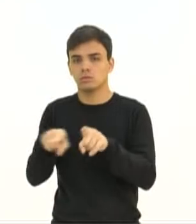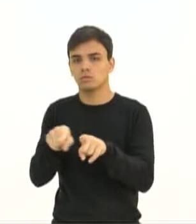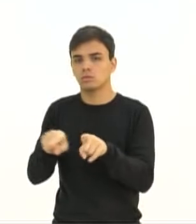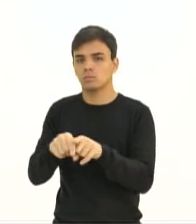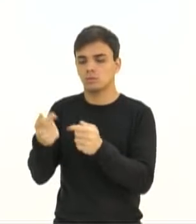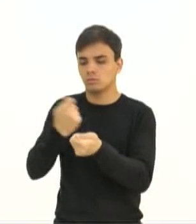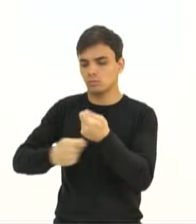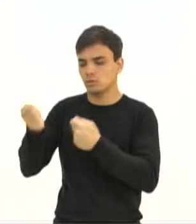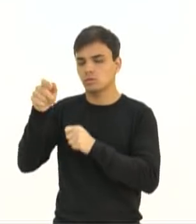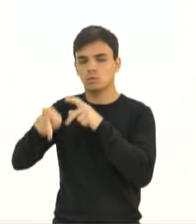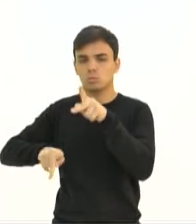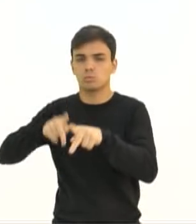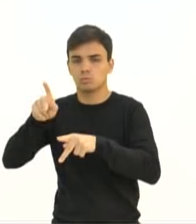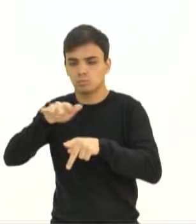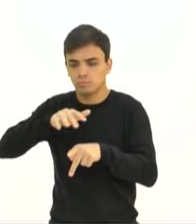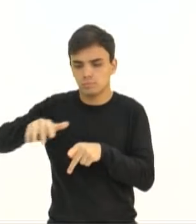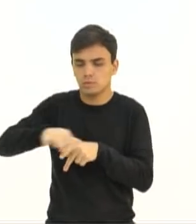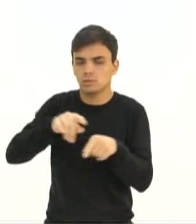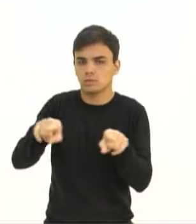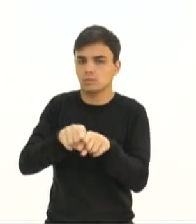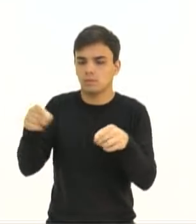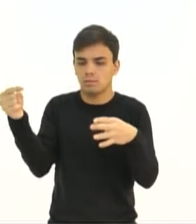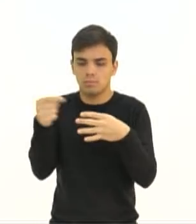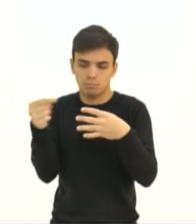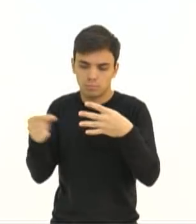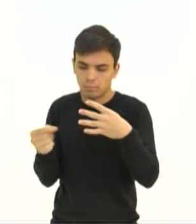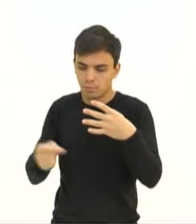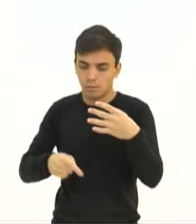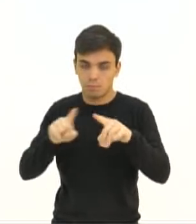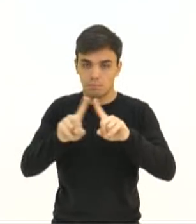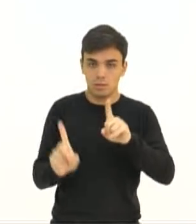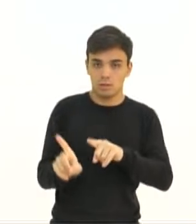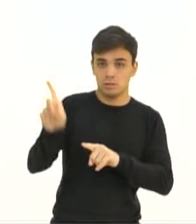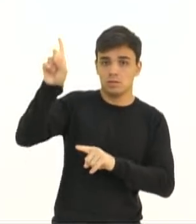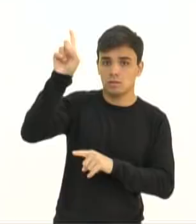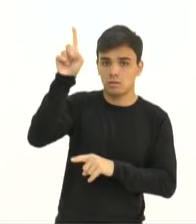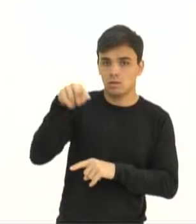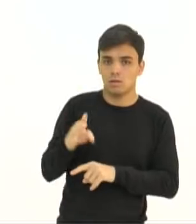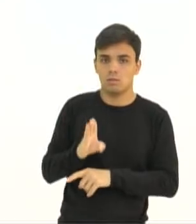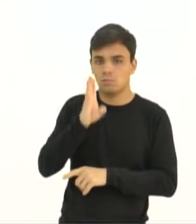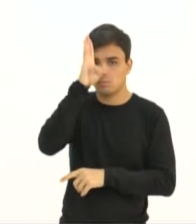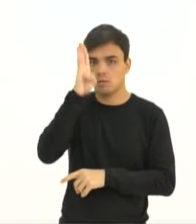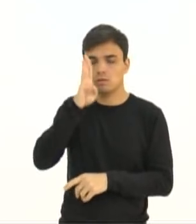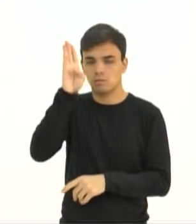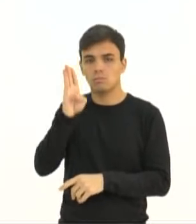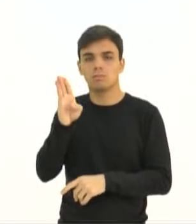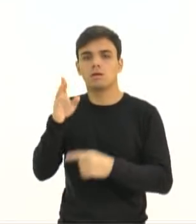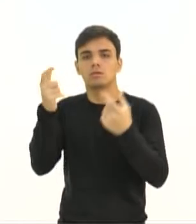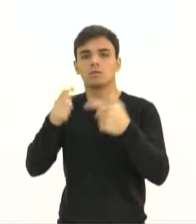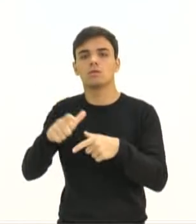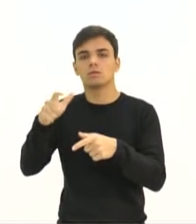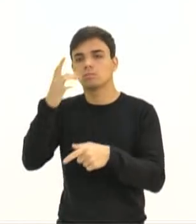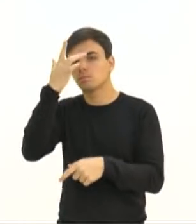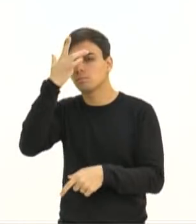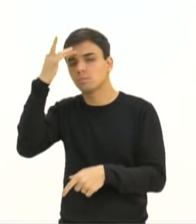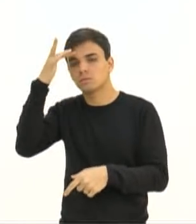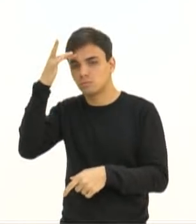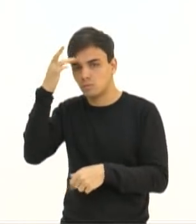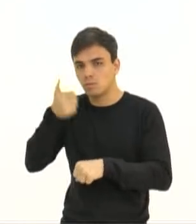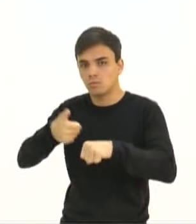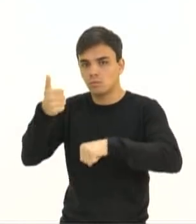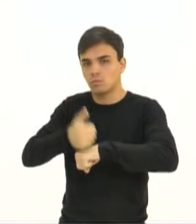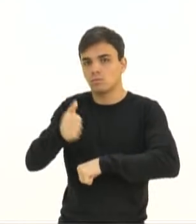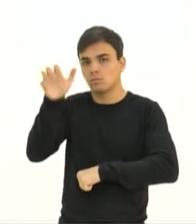pública, entre outros, mas esses são os principais onde as pessoas estão ocupadas na região Nordeste, representando